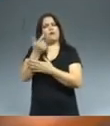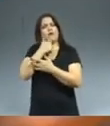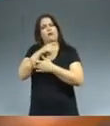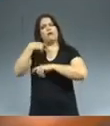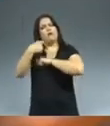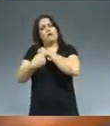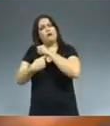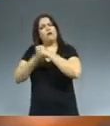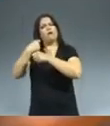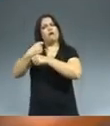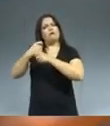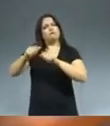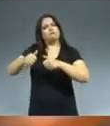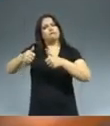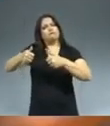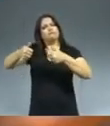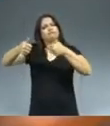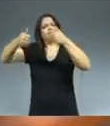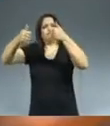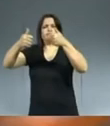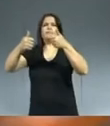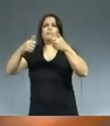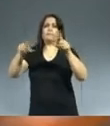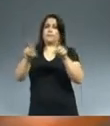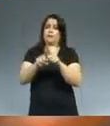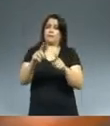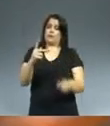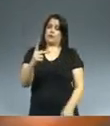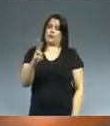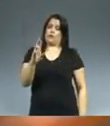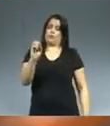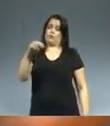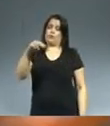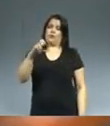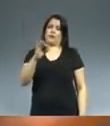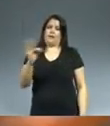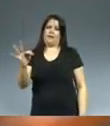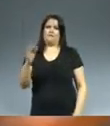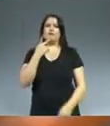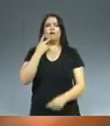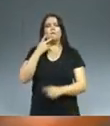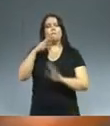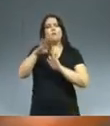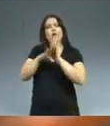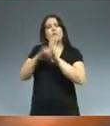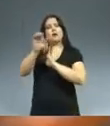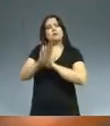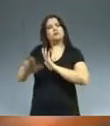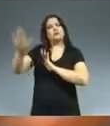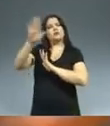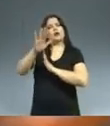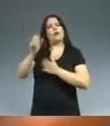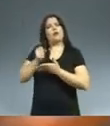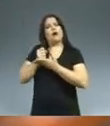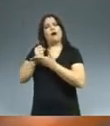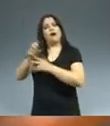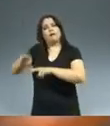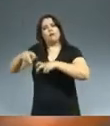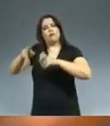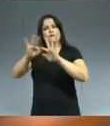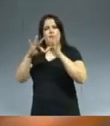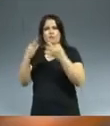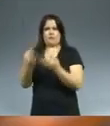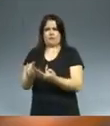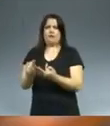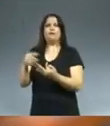essa política ano após ano na e o Pronaf por exemplo que o programa nacional da Agricultura Familiar ele já tem 25 anos